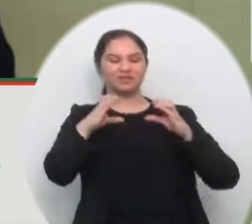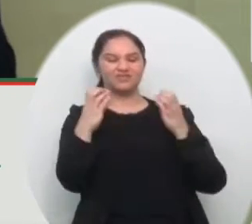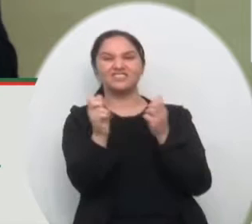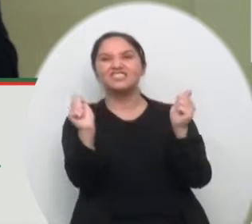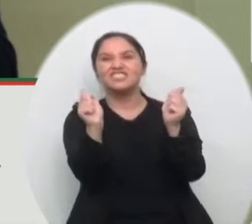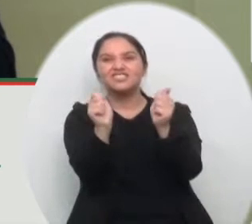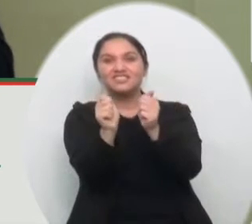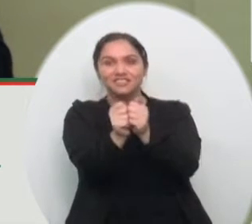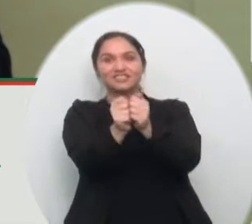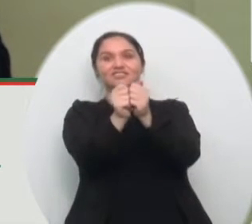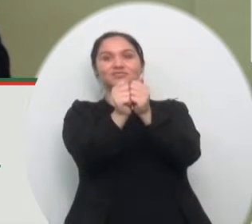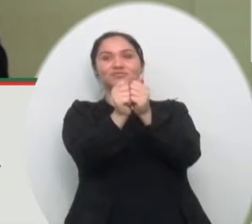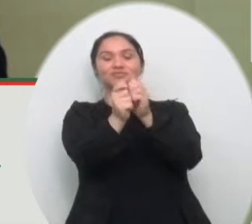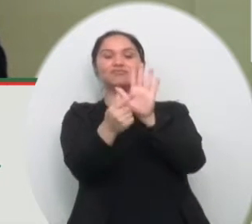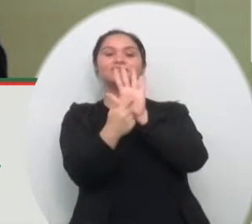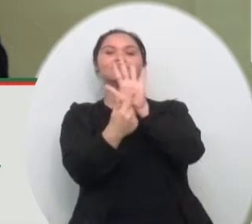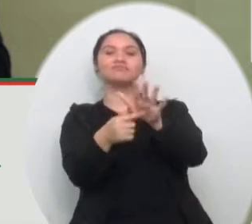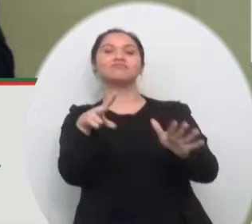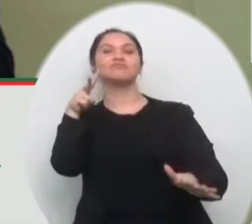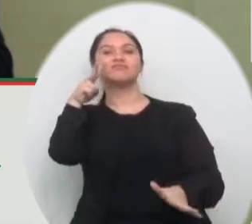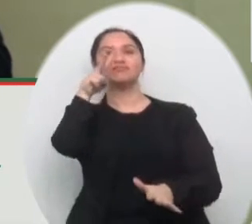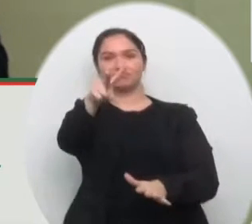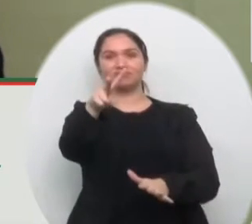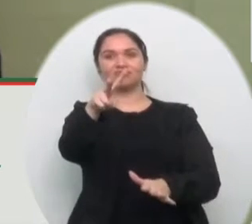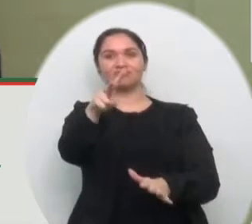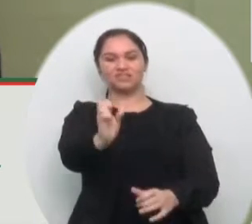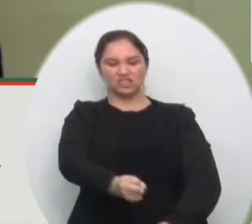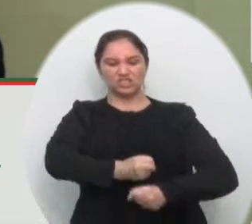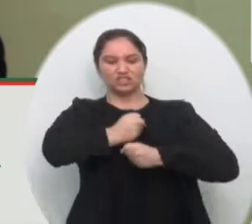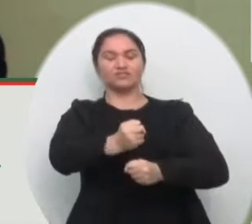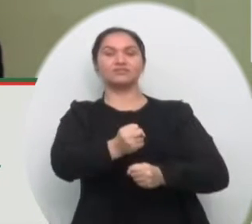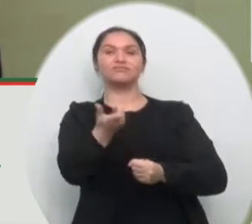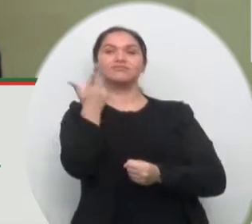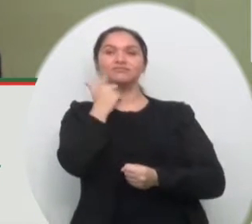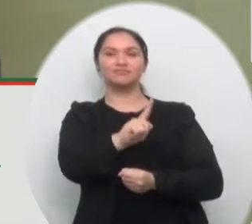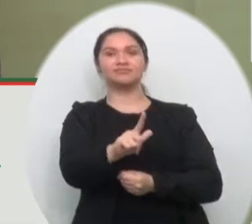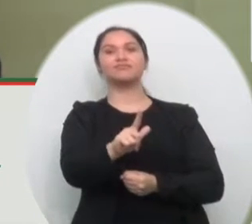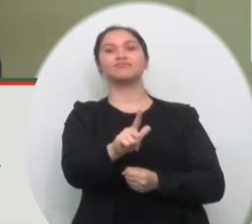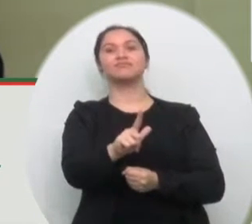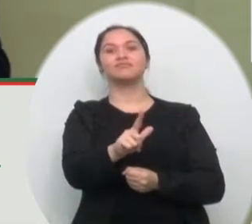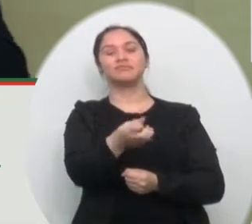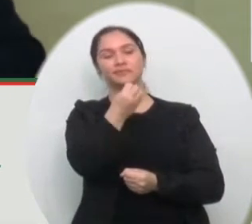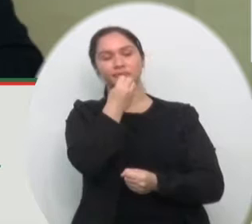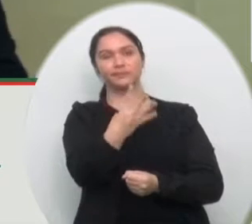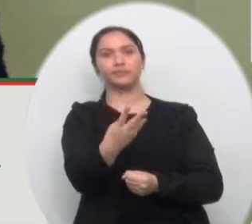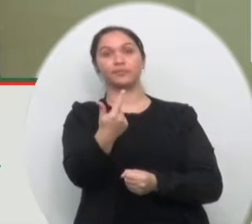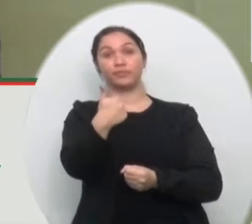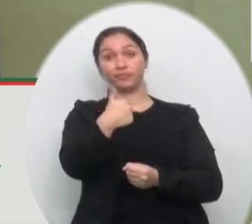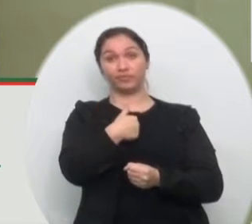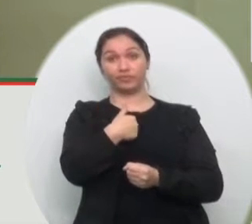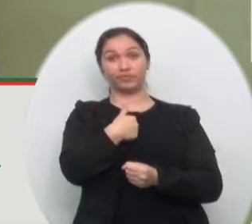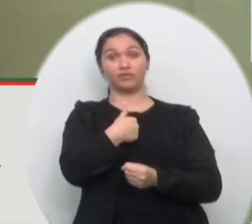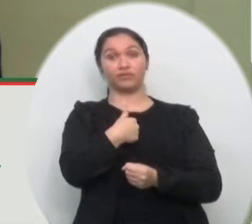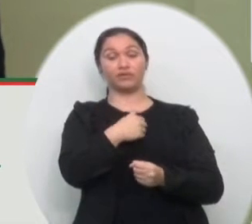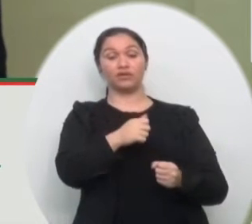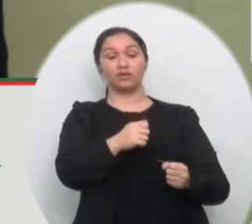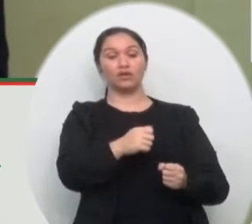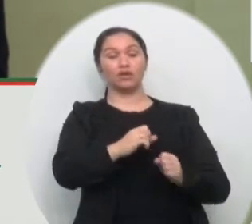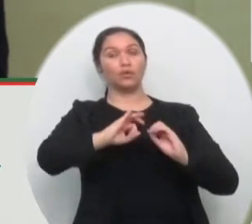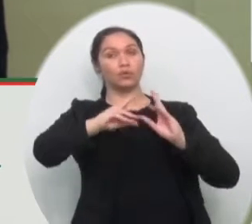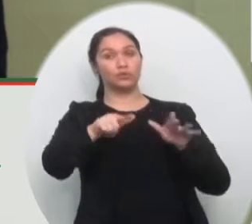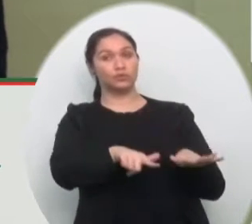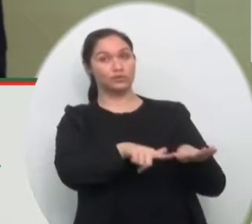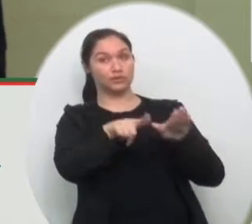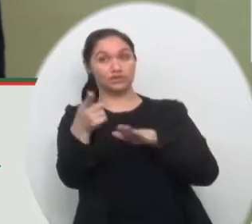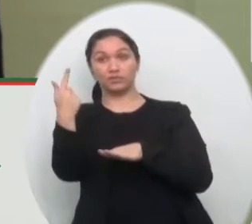força. Realmente, eu já, algumas vezes, quase que toda semana estou ali no Verdinho, utilizo a Jorge